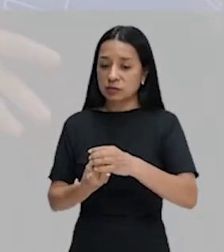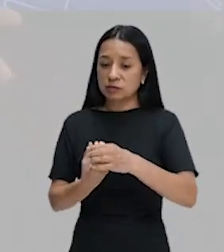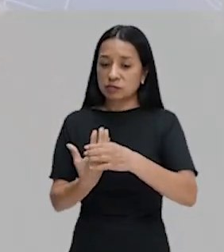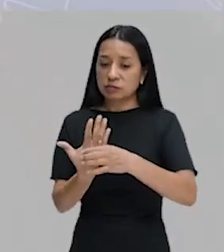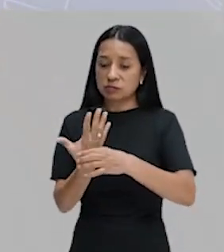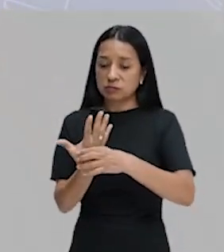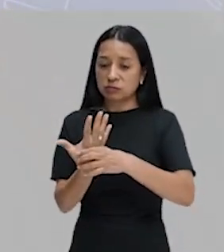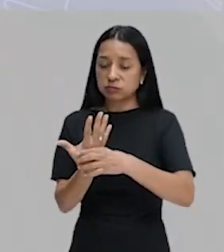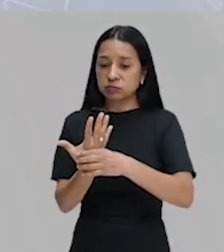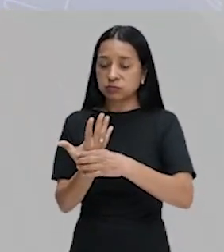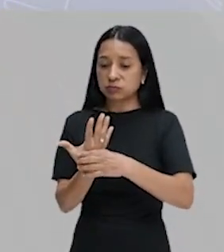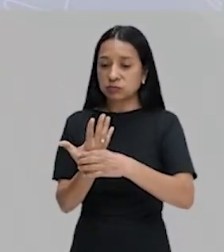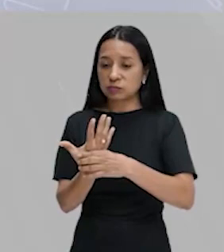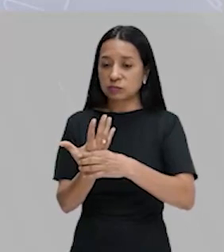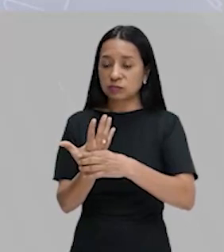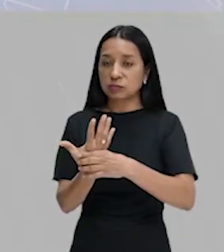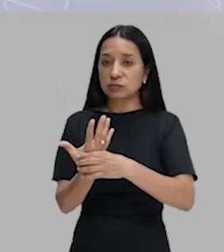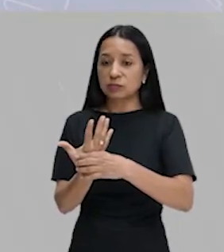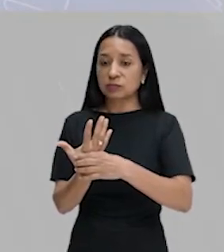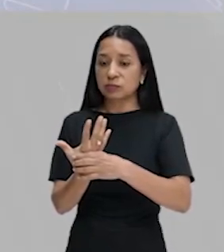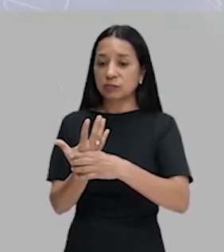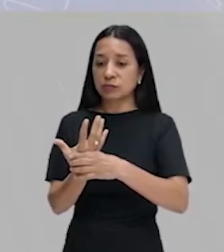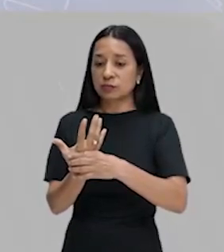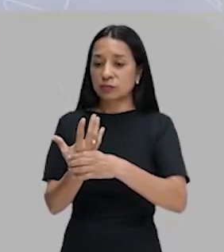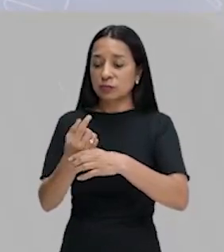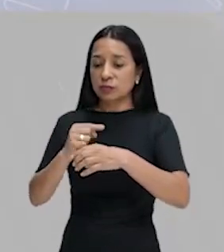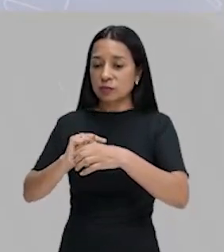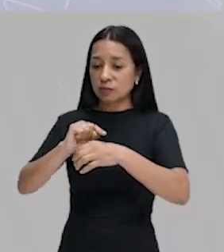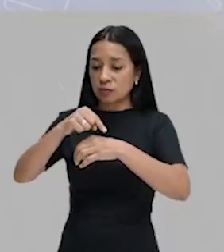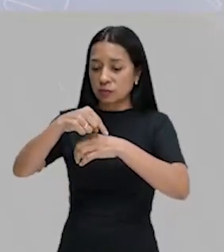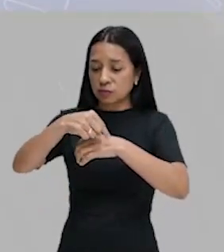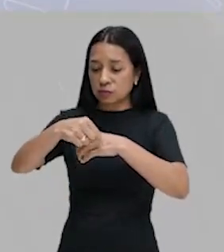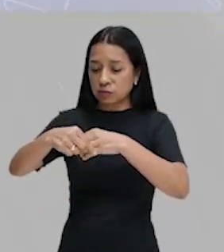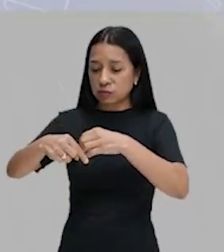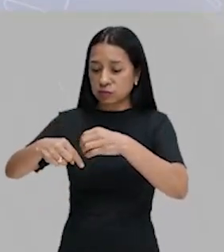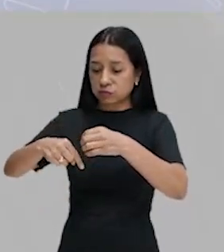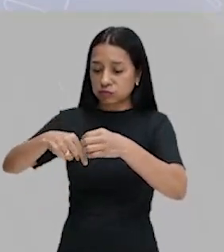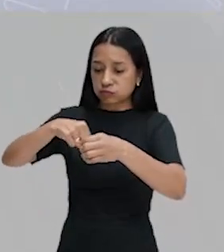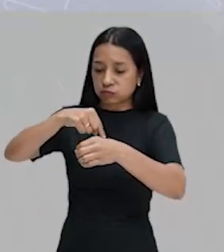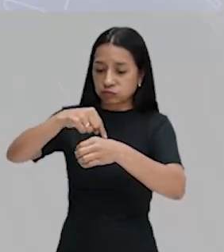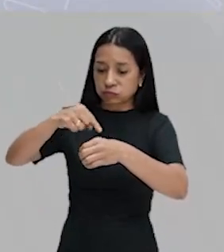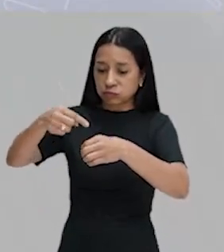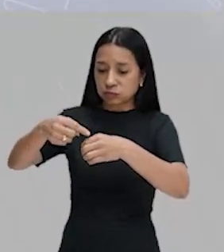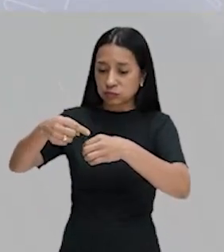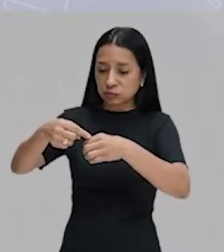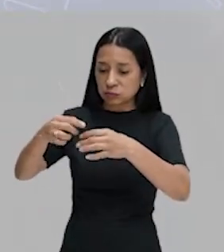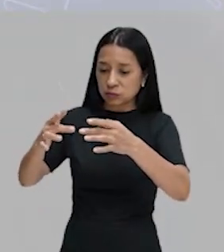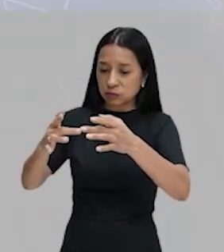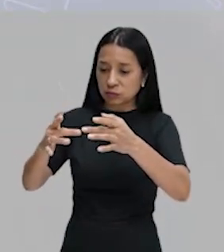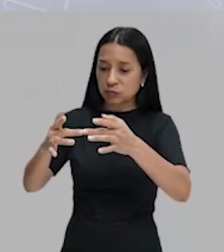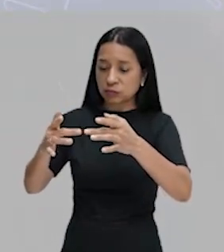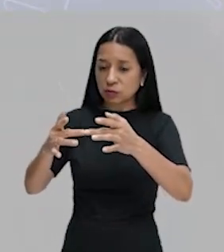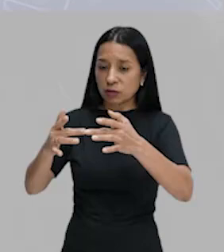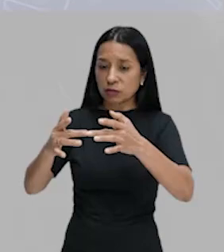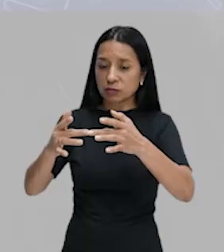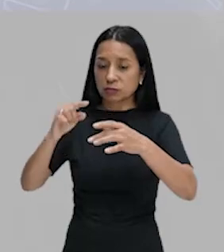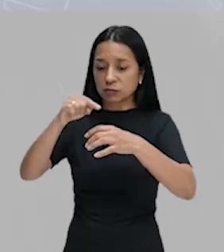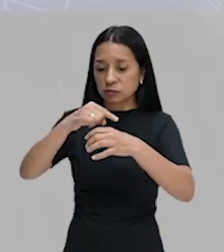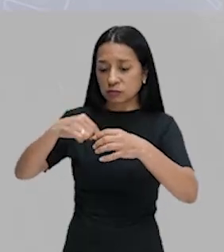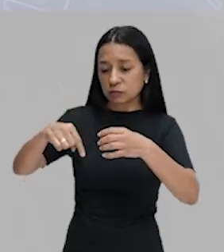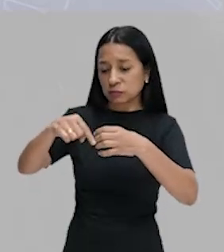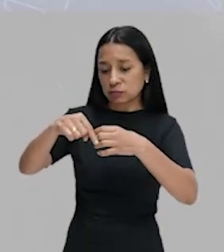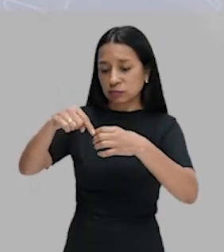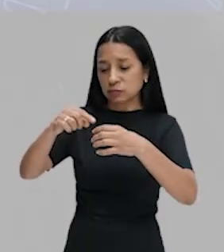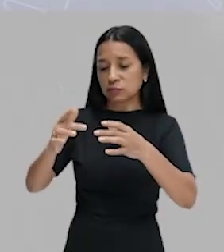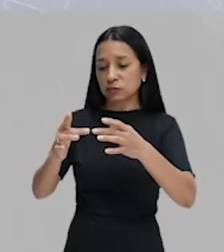dessa célula e vai penetrar no corpo do indivíduo que está tocando nesse animal, tá?